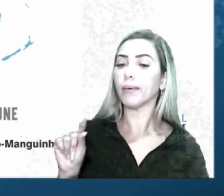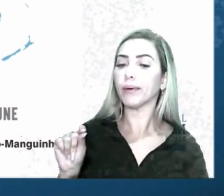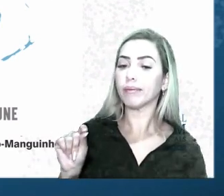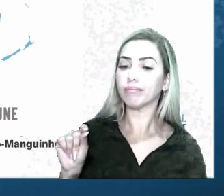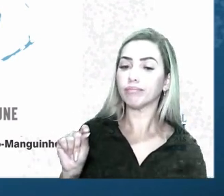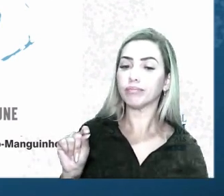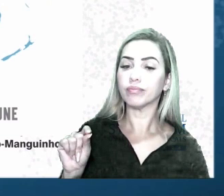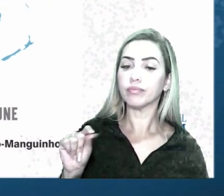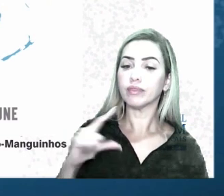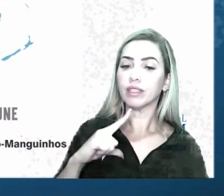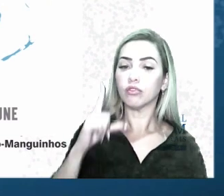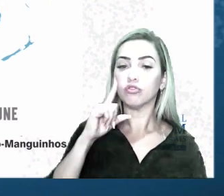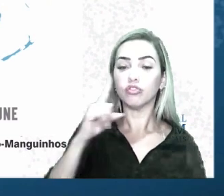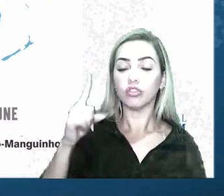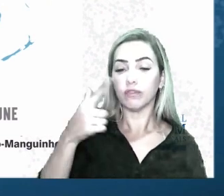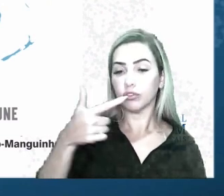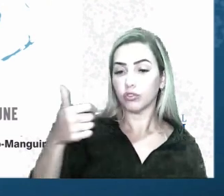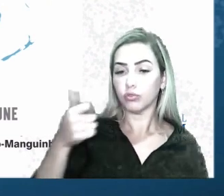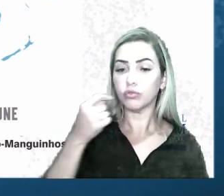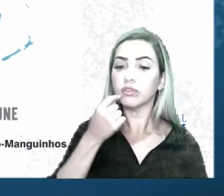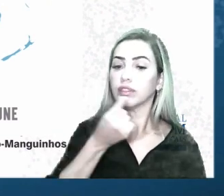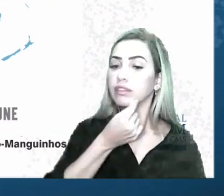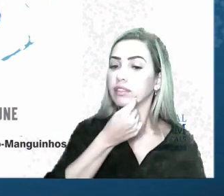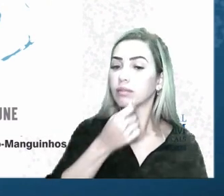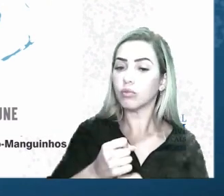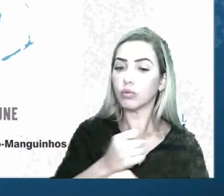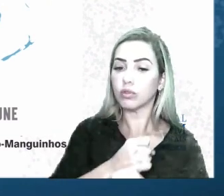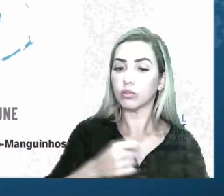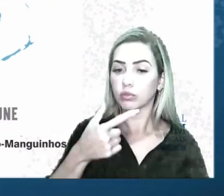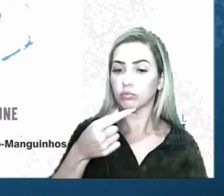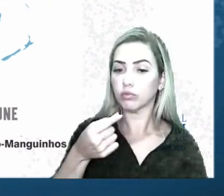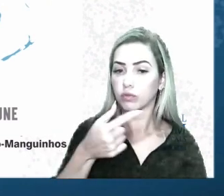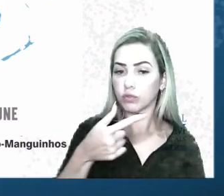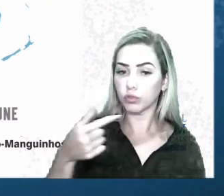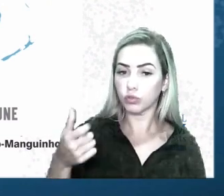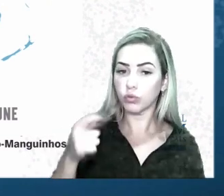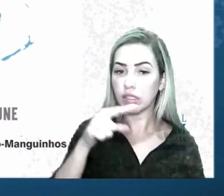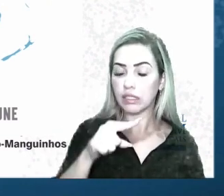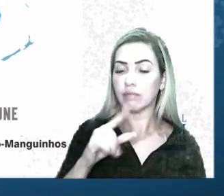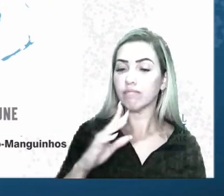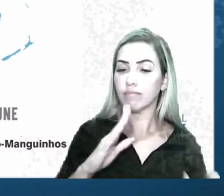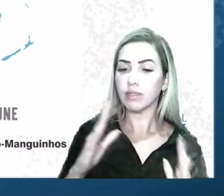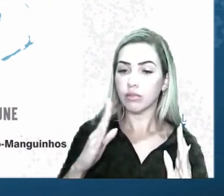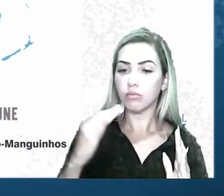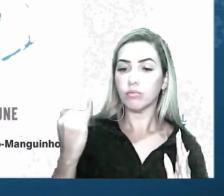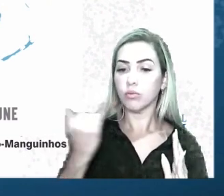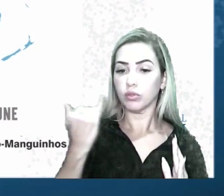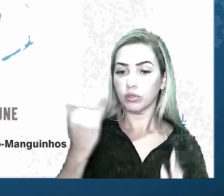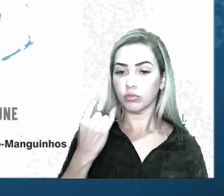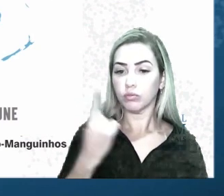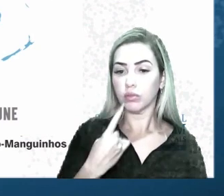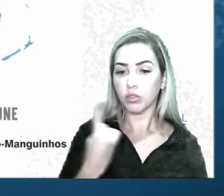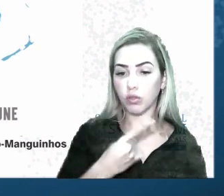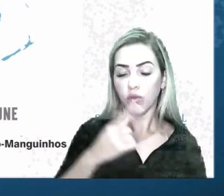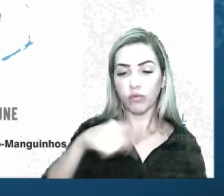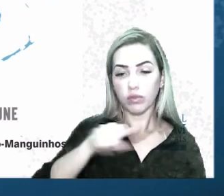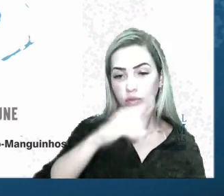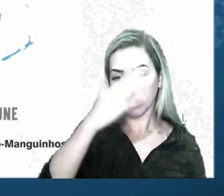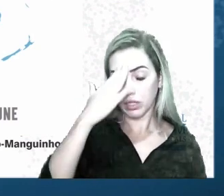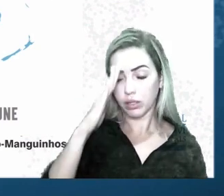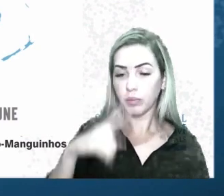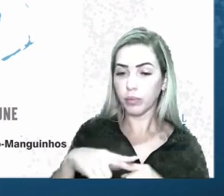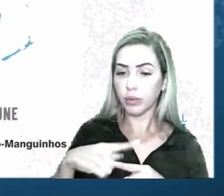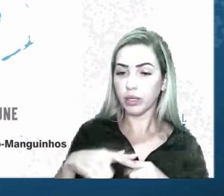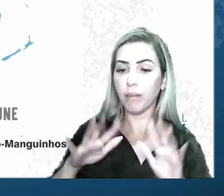do dia 21 de setembro de 2021, e essa data é muito importante para nós, e vocês vão entender por quê, mas esse